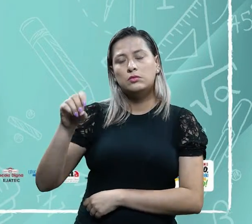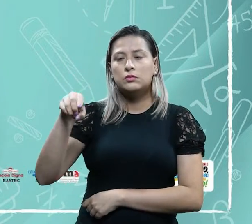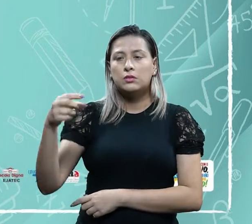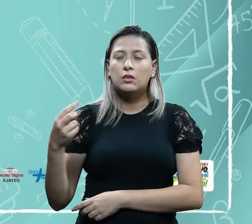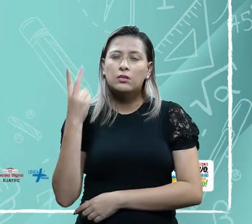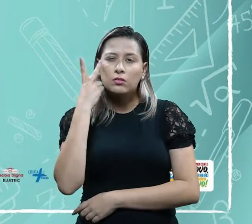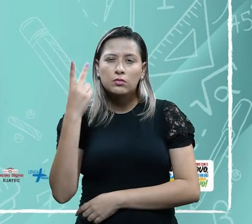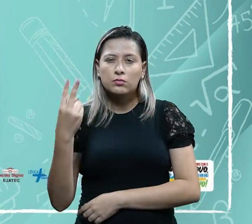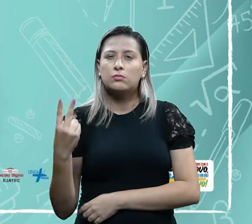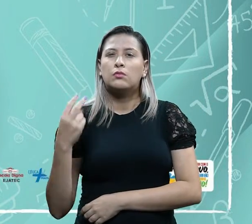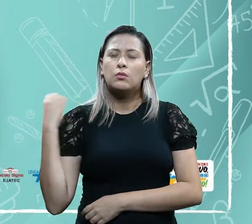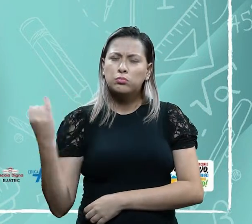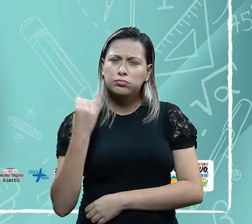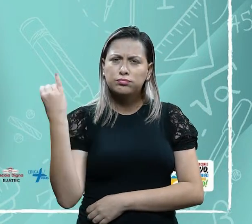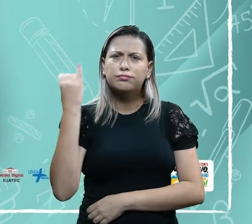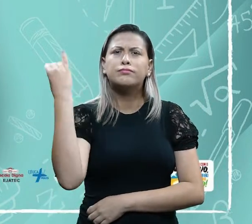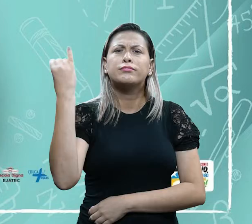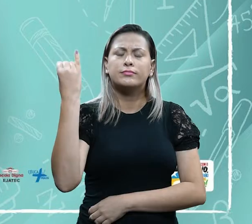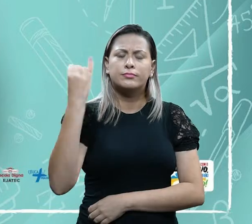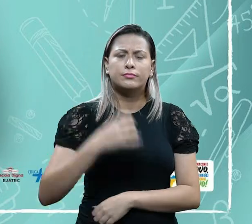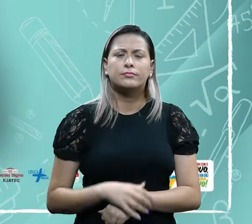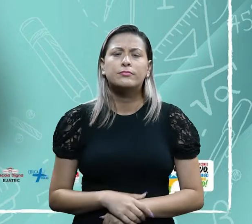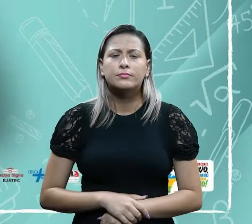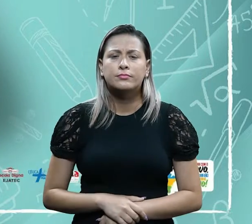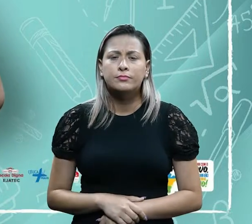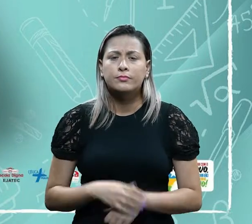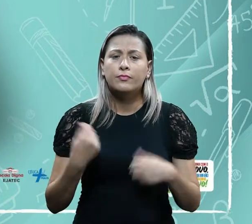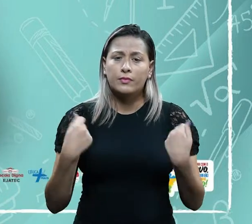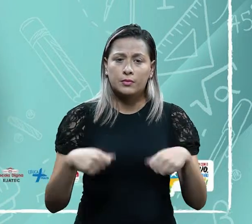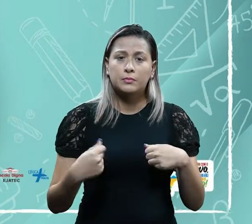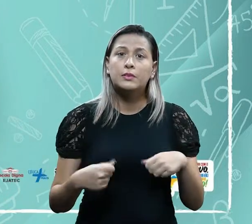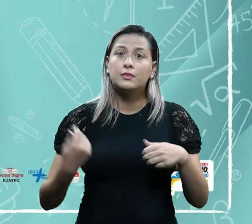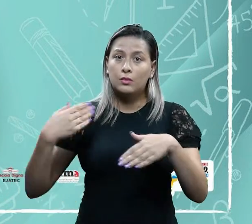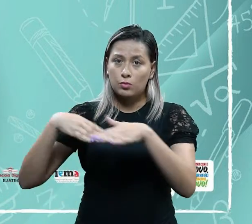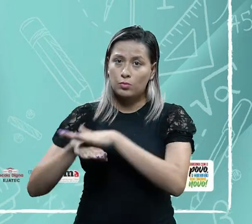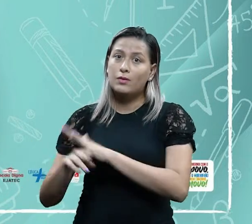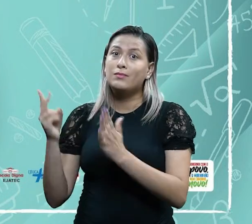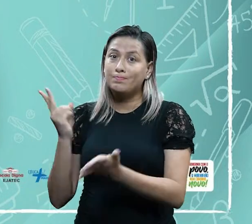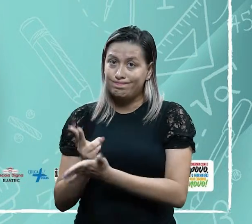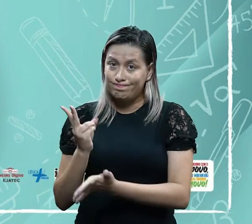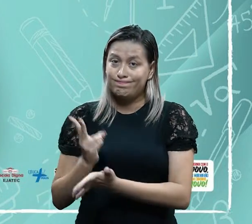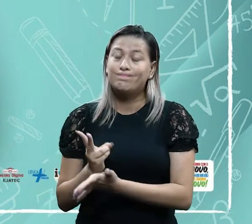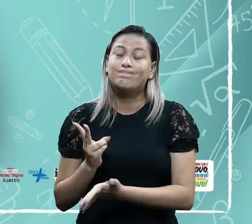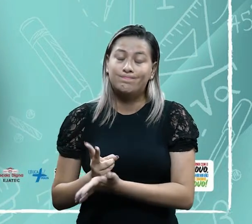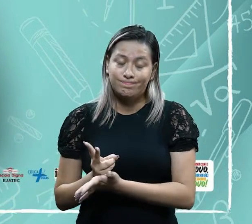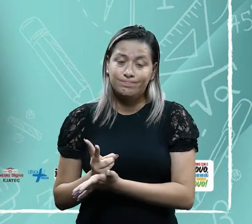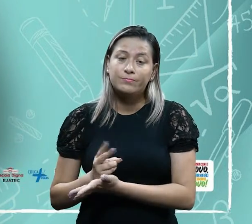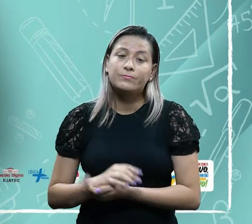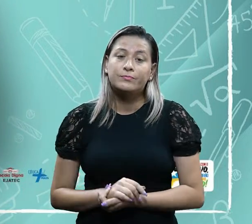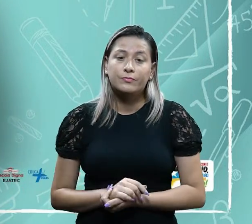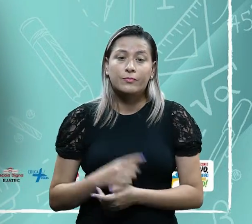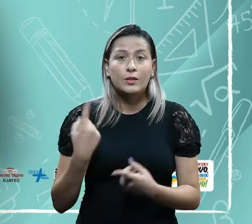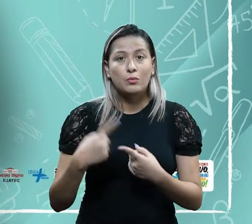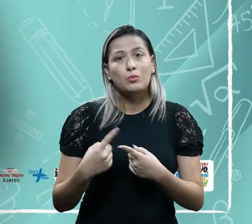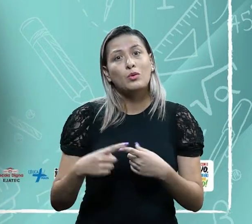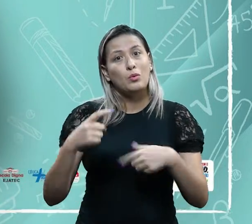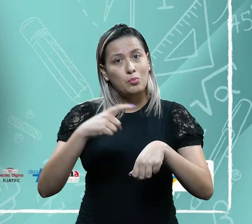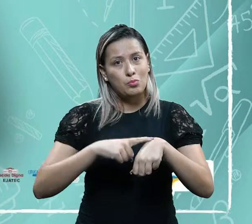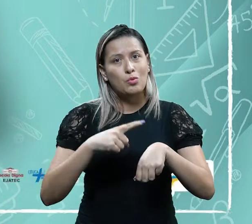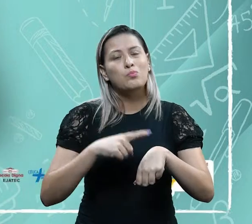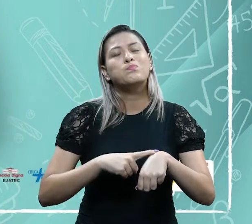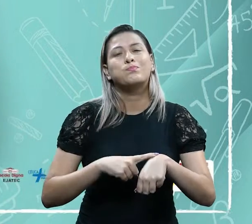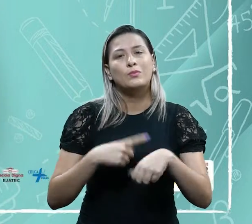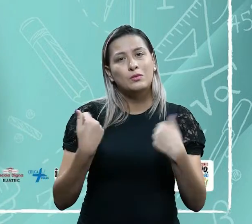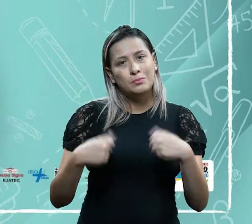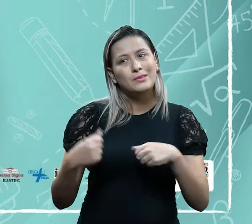histórico, probatório, informativo e que devem ser definitivamente guardados, porque de fato em algum momento eles